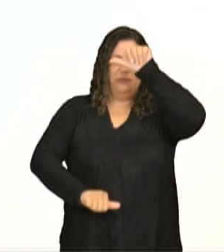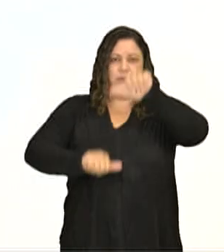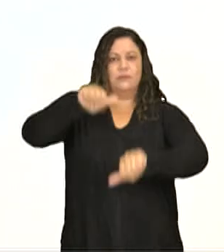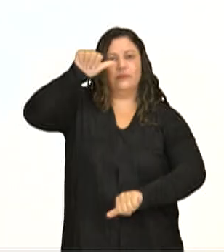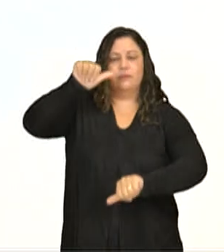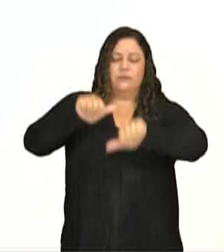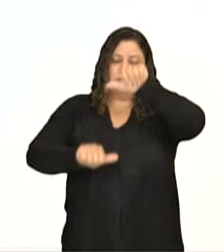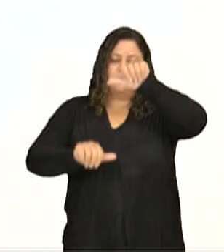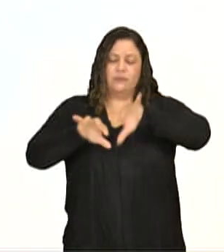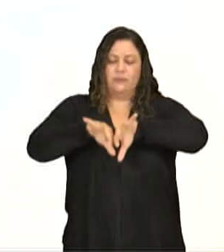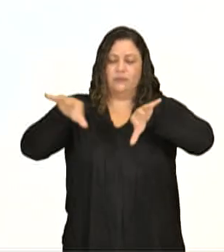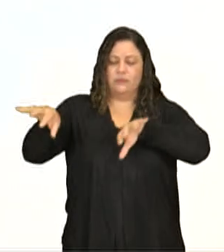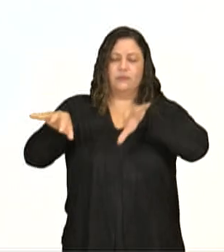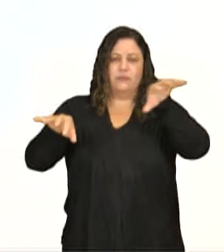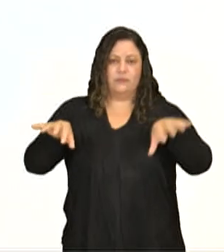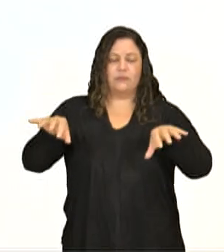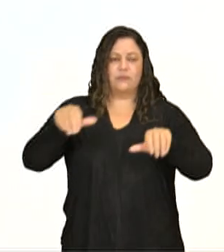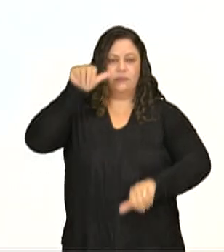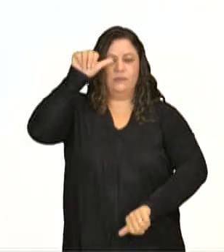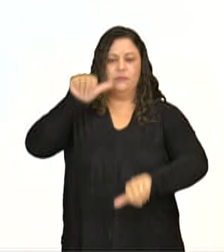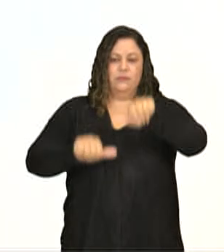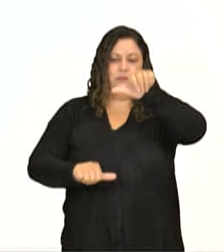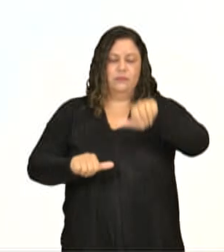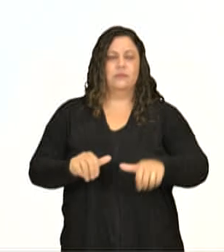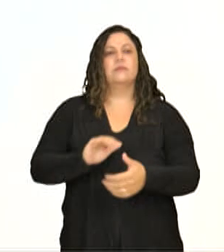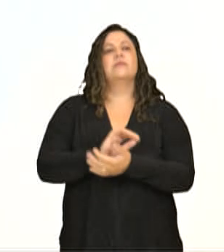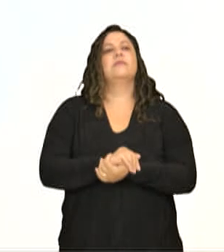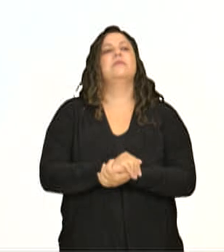para um lado e sódio para o outro, tá?